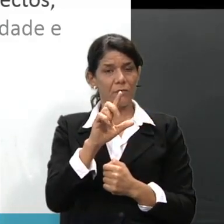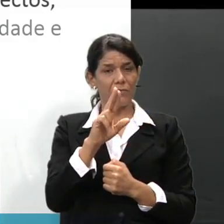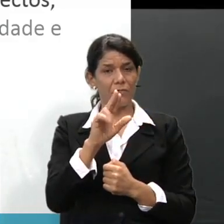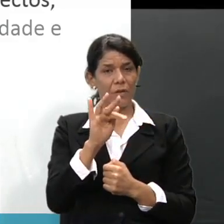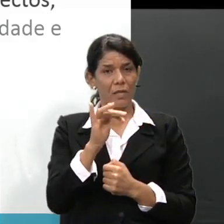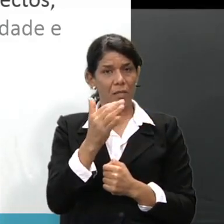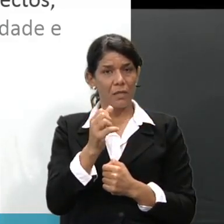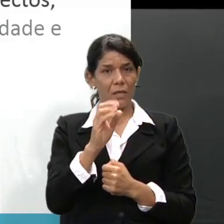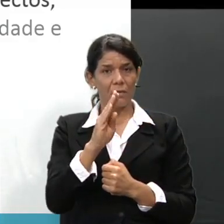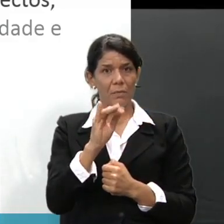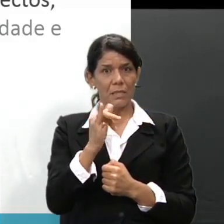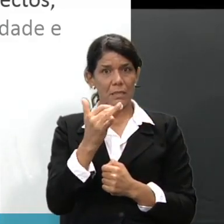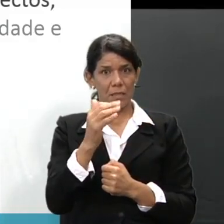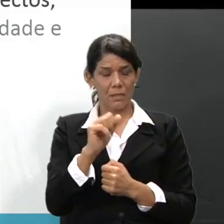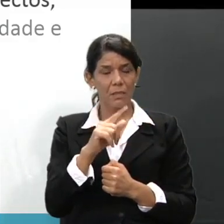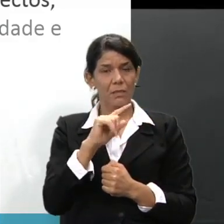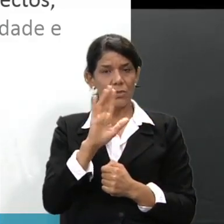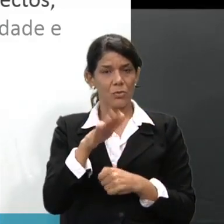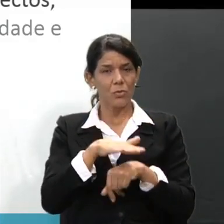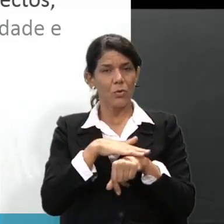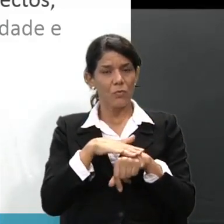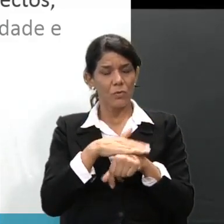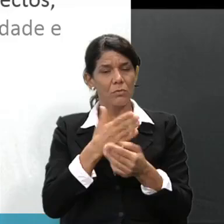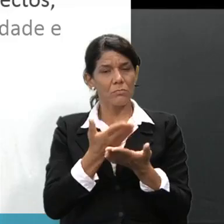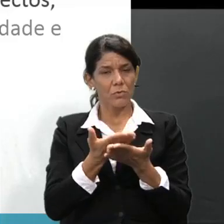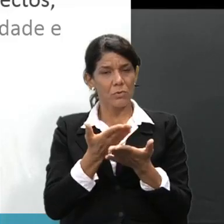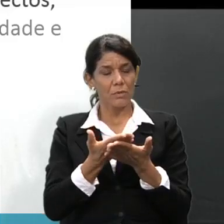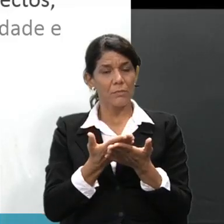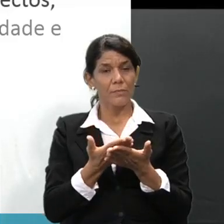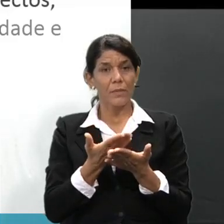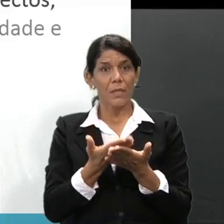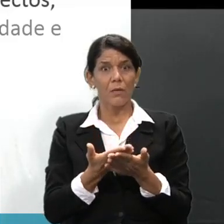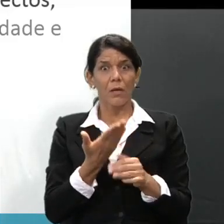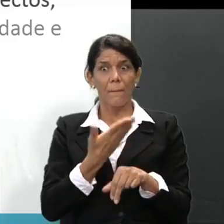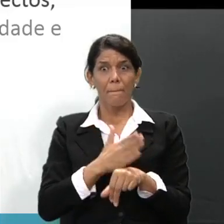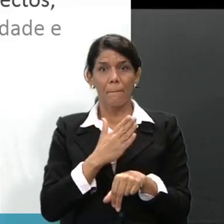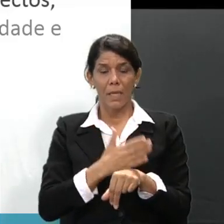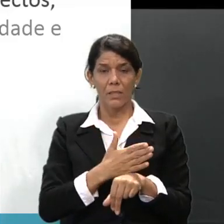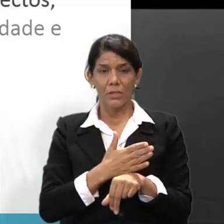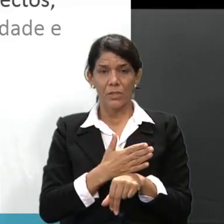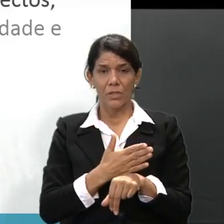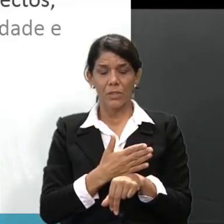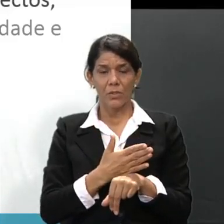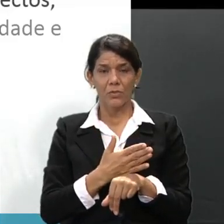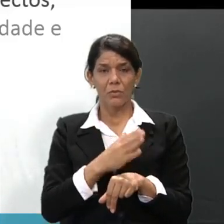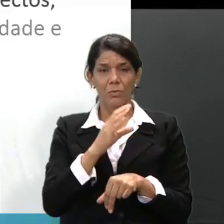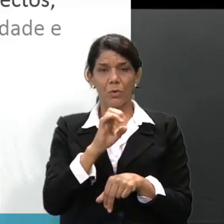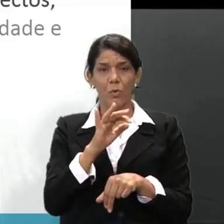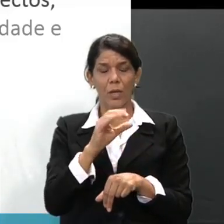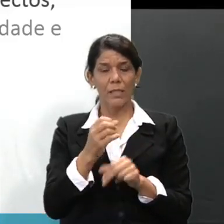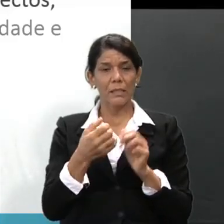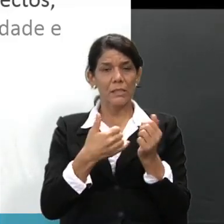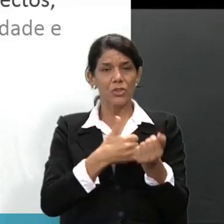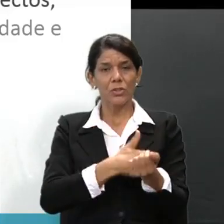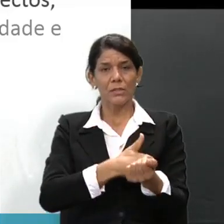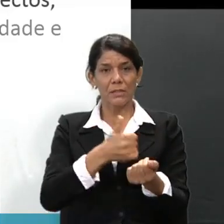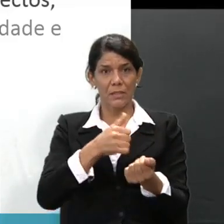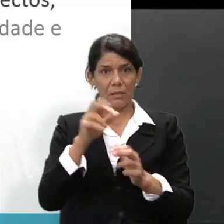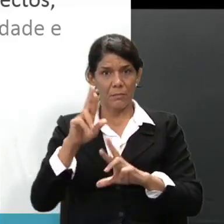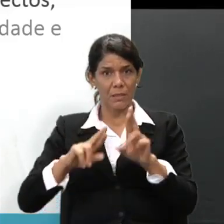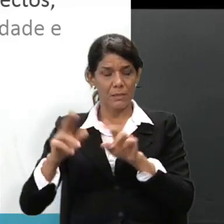conforme nós vimos na aula prática sobre coleta de material sanguíneo para